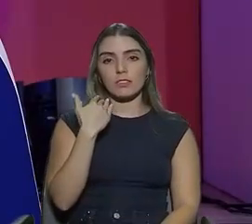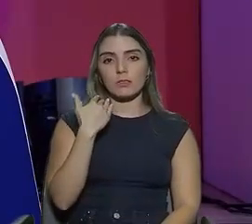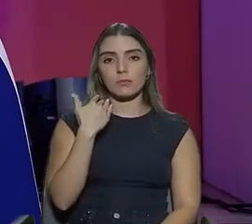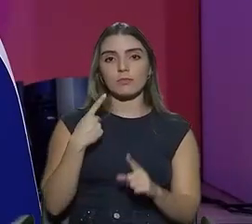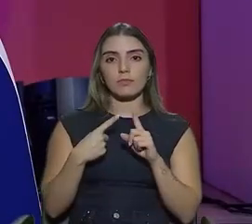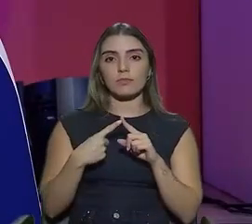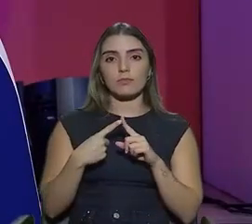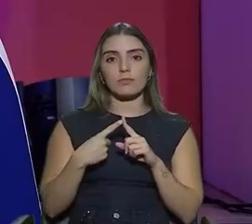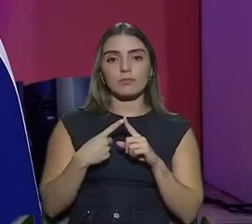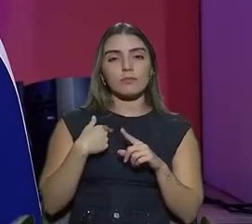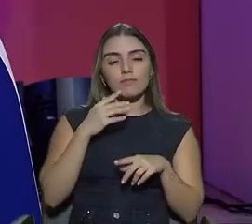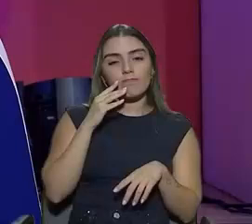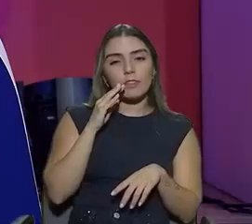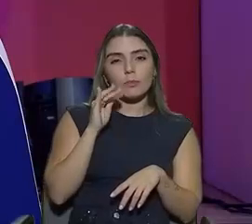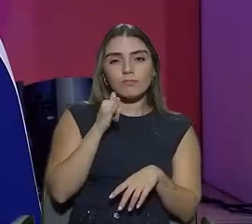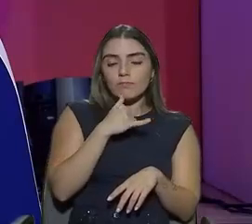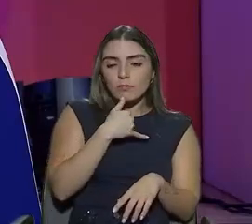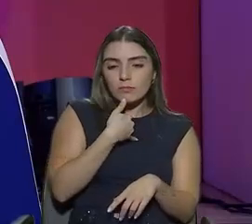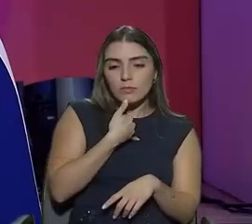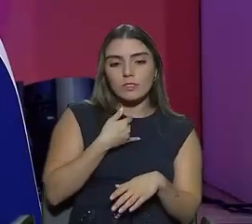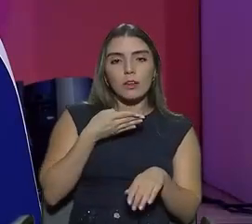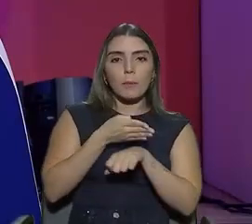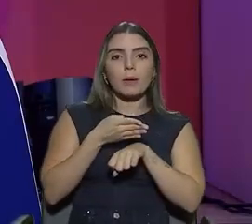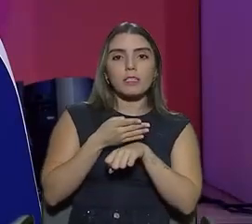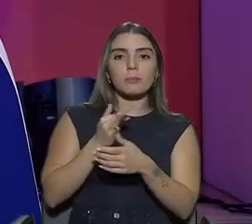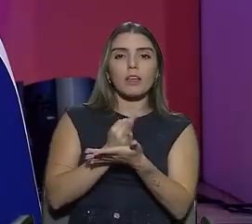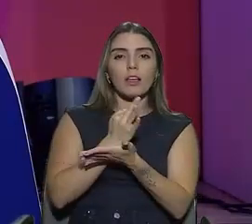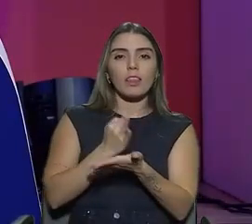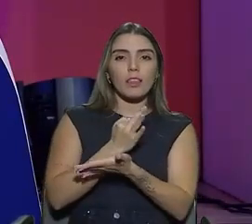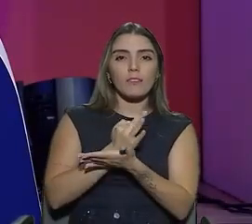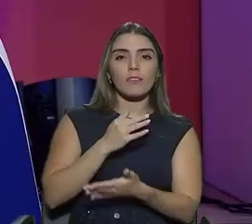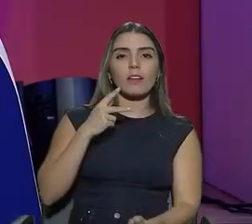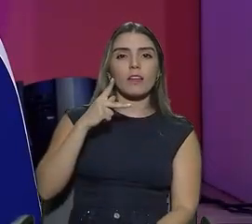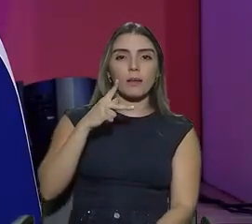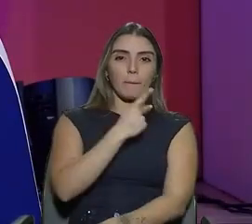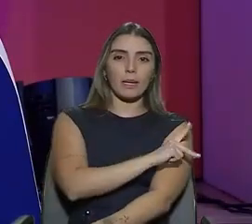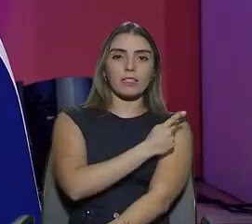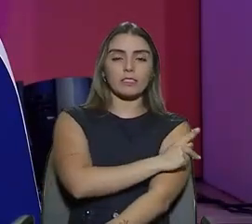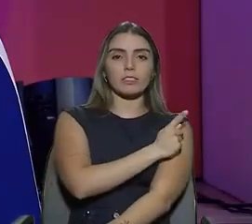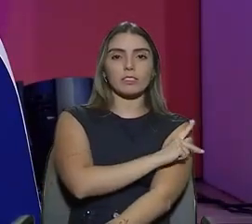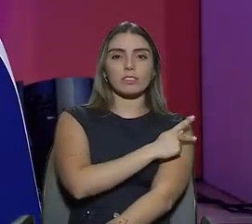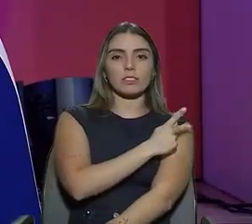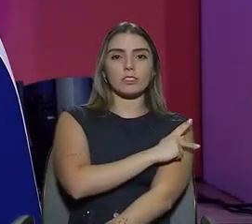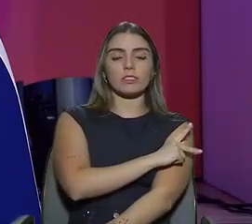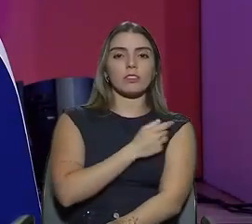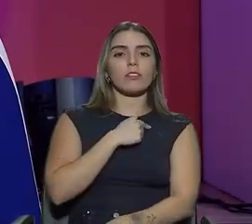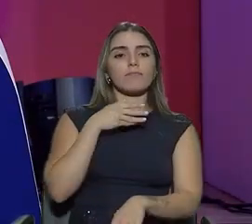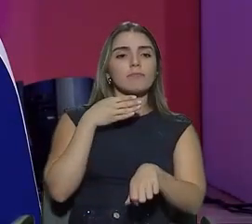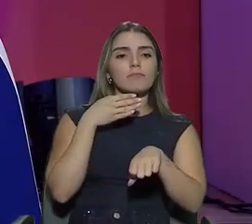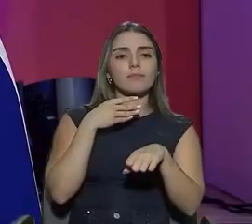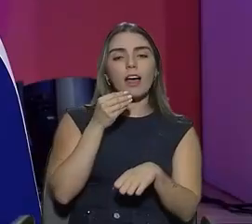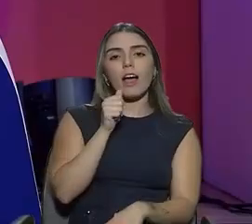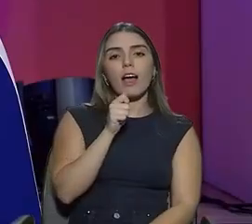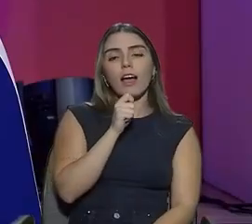Flip, eu ainda não tinha publicado, eu ia participar de uma mesa, e aí, pronto,